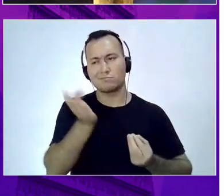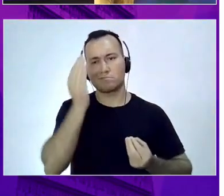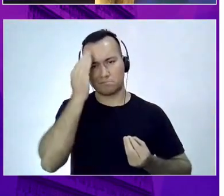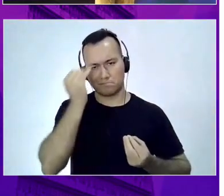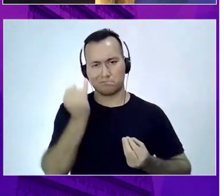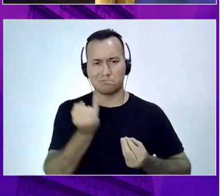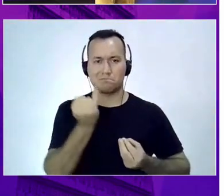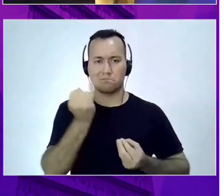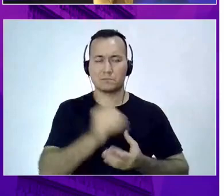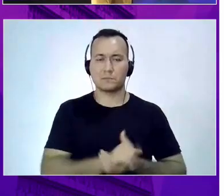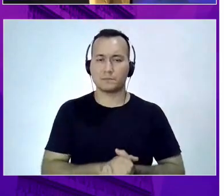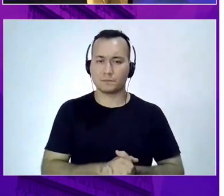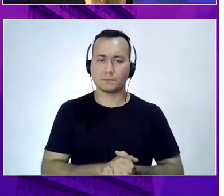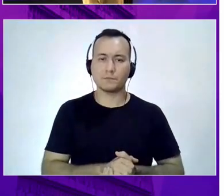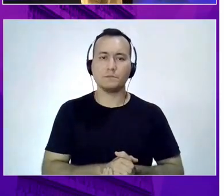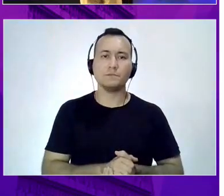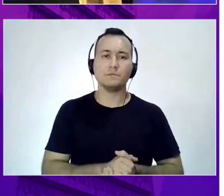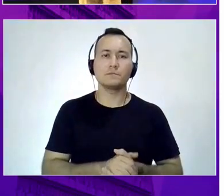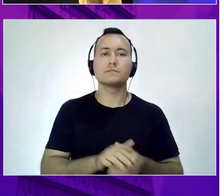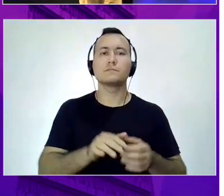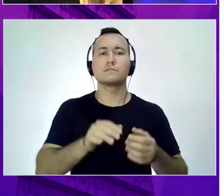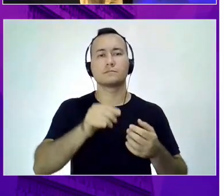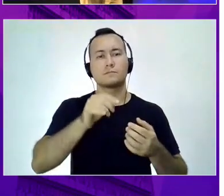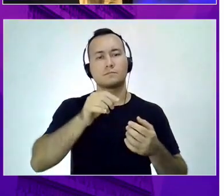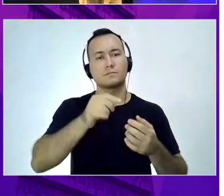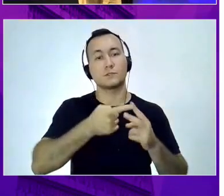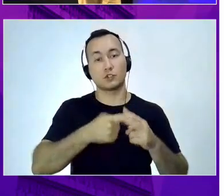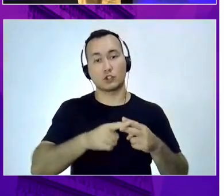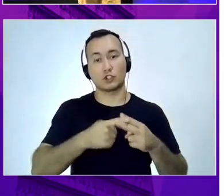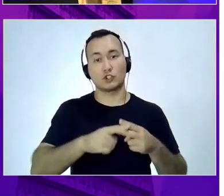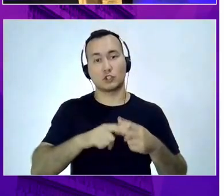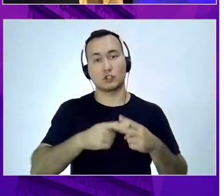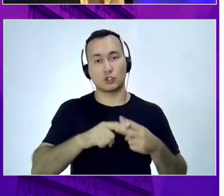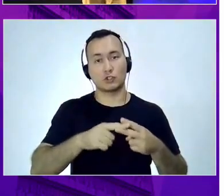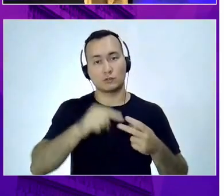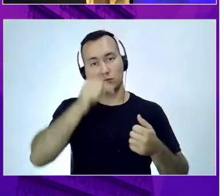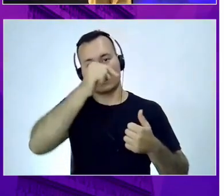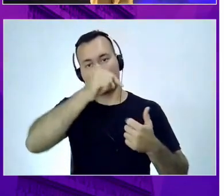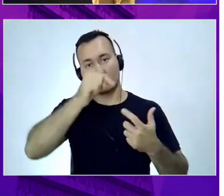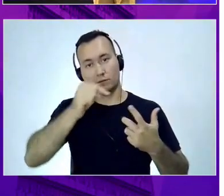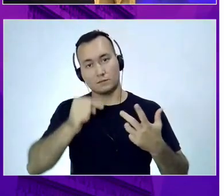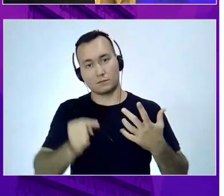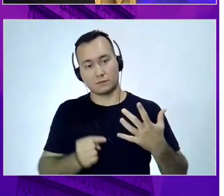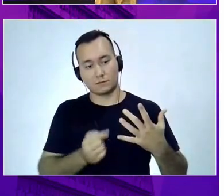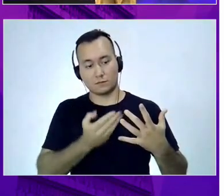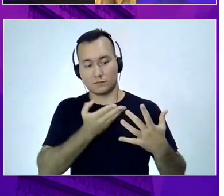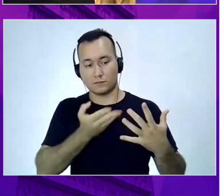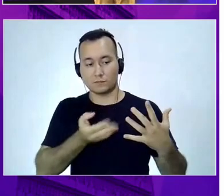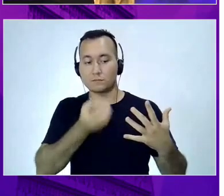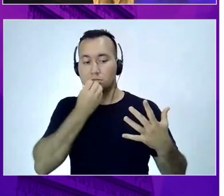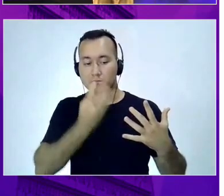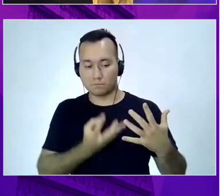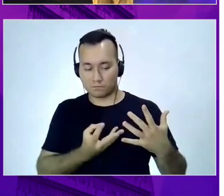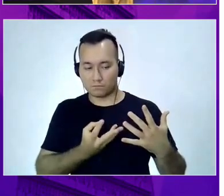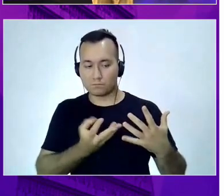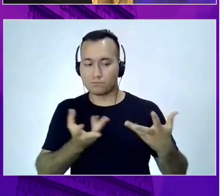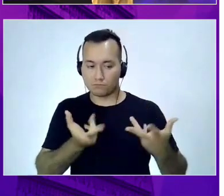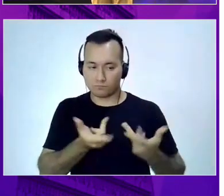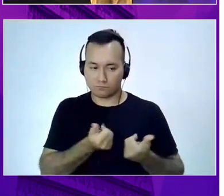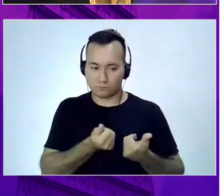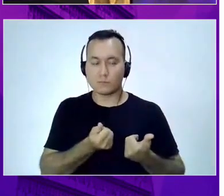conseguir atacar qualquer problema. Isso baliza muito na hora de validar e conseguir concorrer